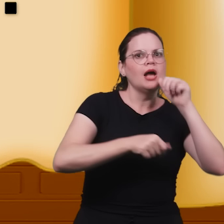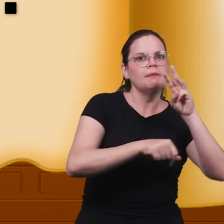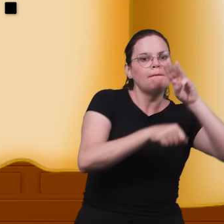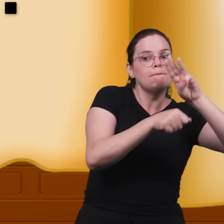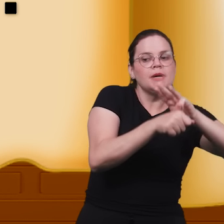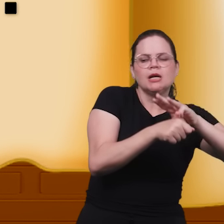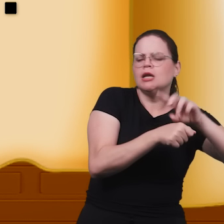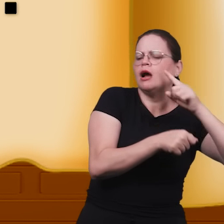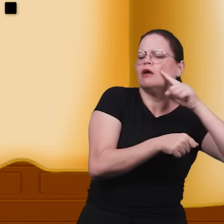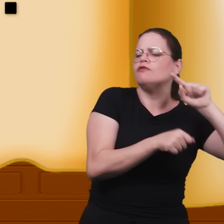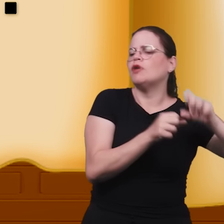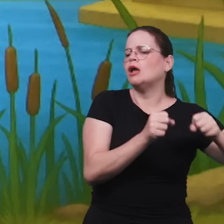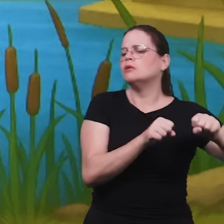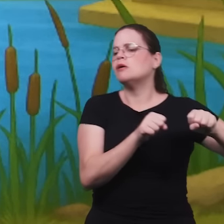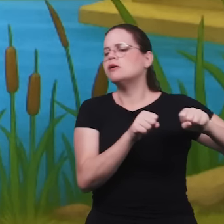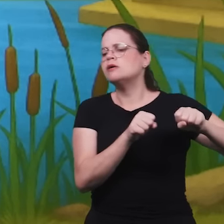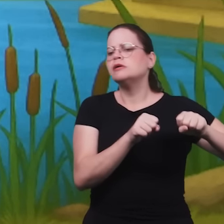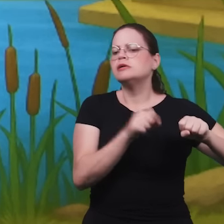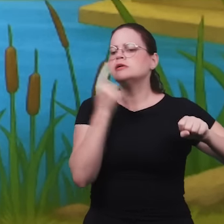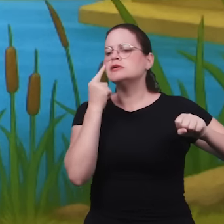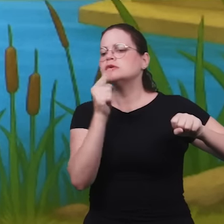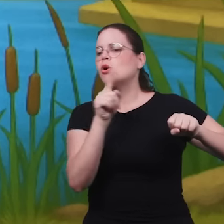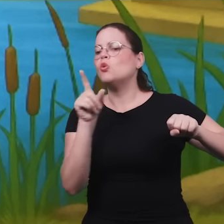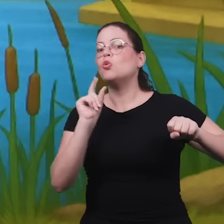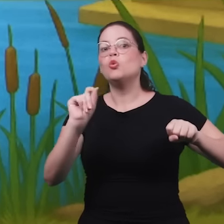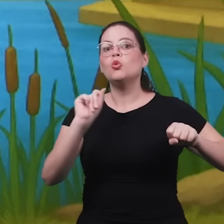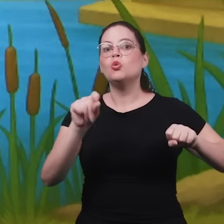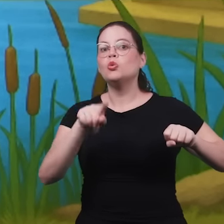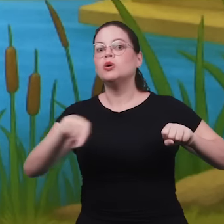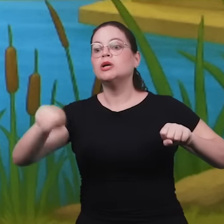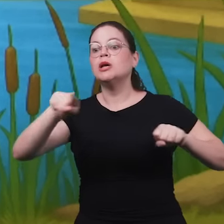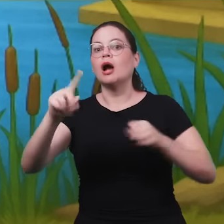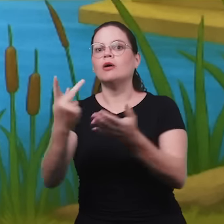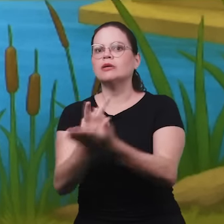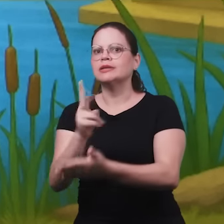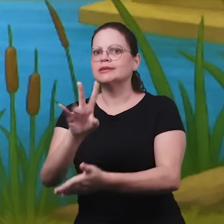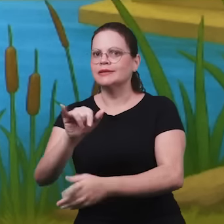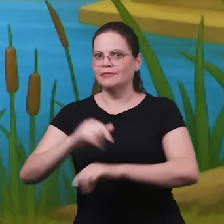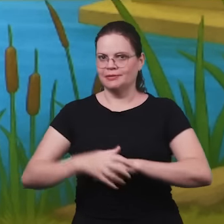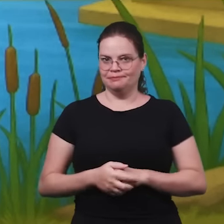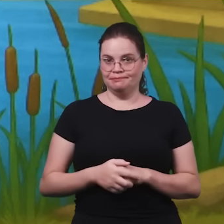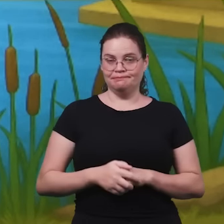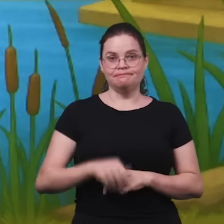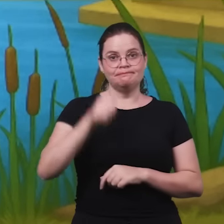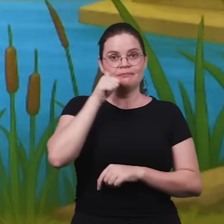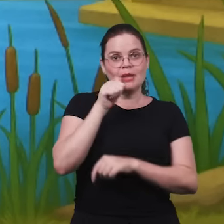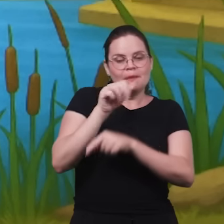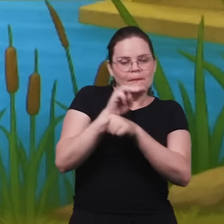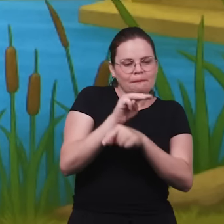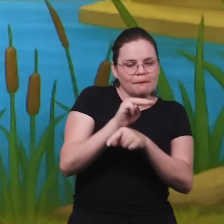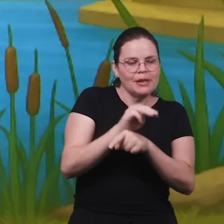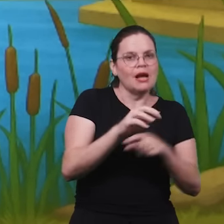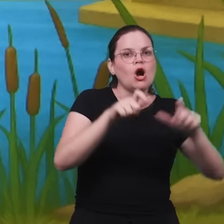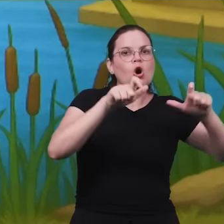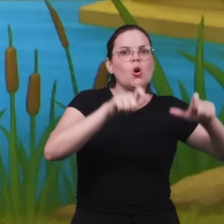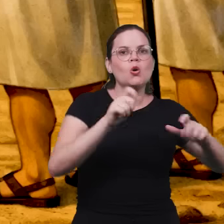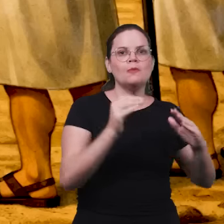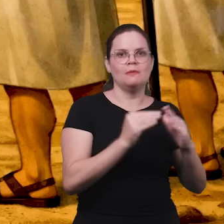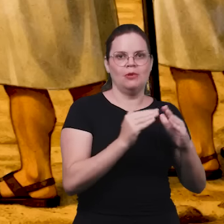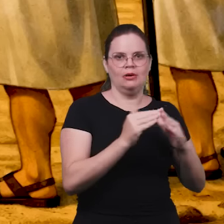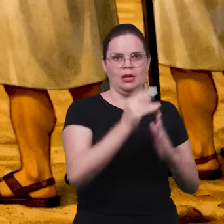que lhe havia de acontecer. A palavra de Deus nos conta que Miriam foi uma menina que viveu no